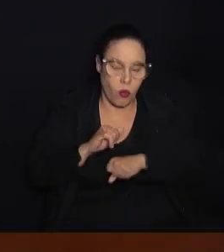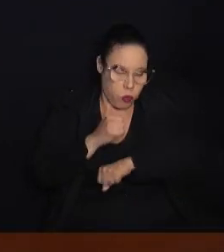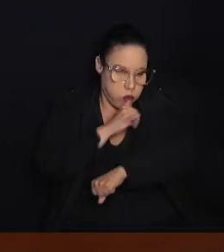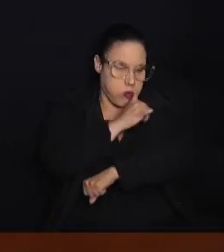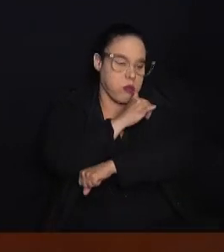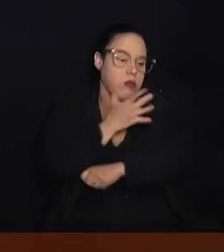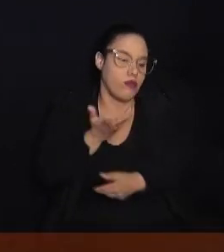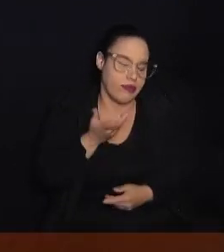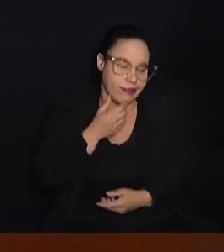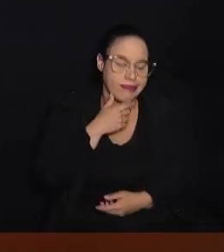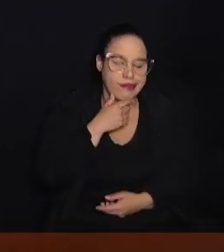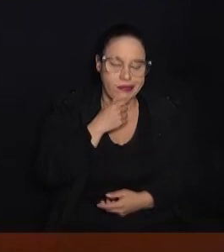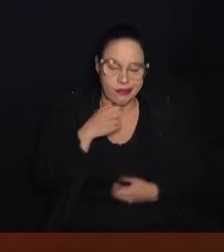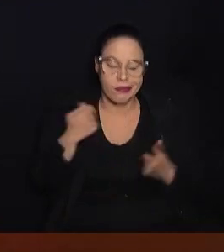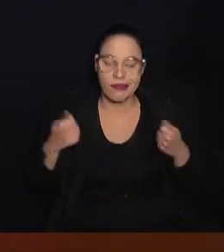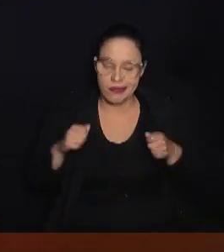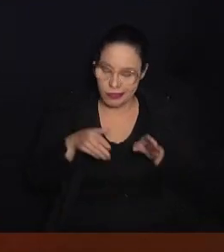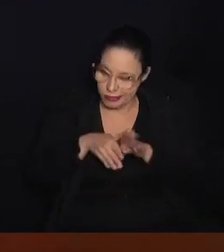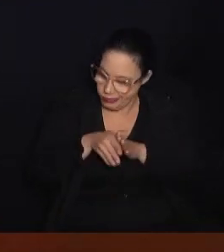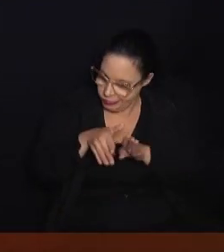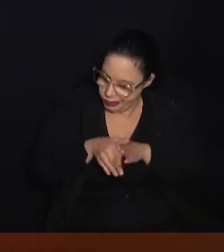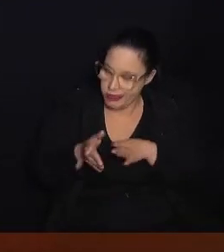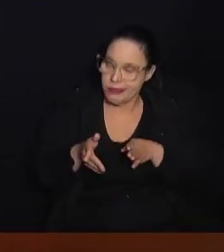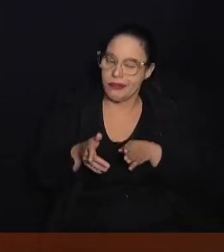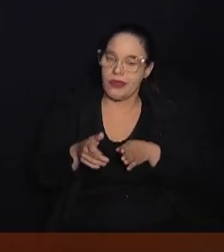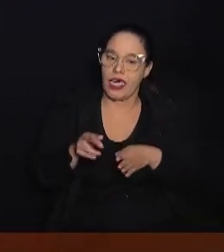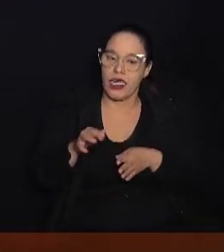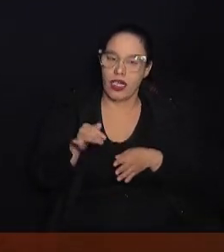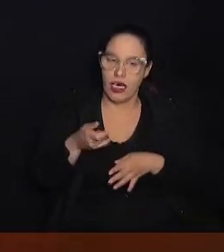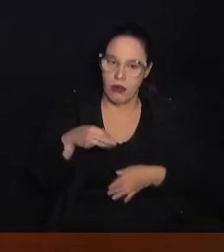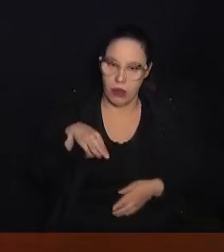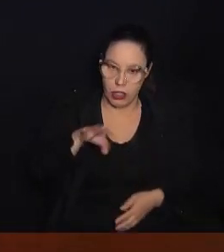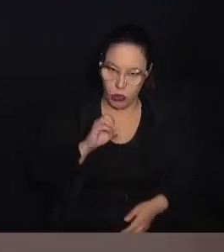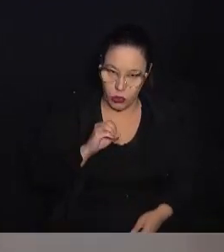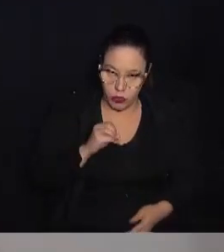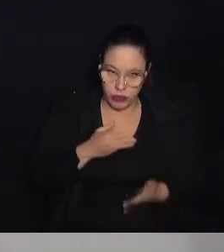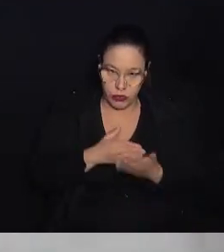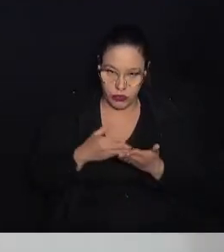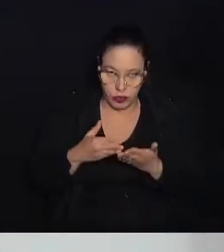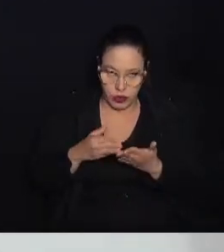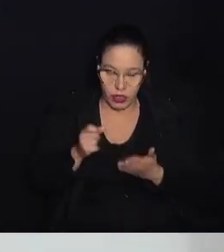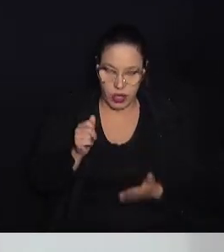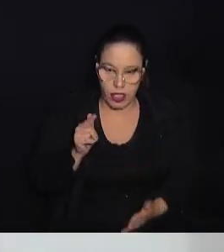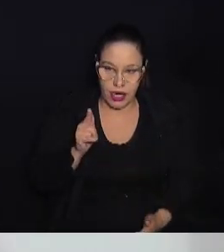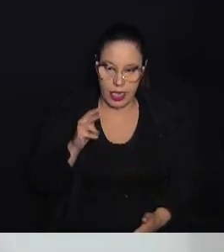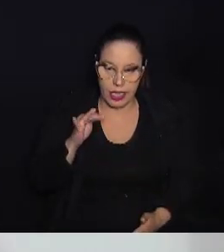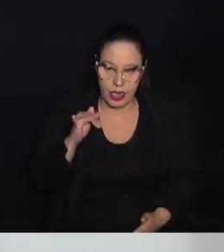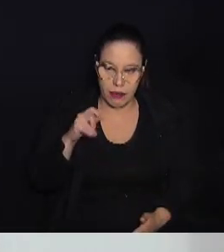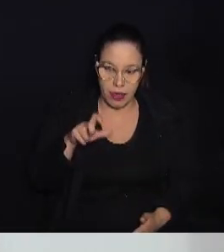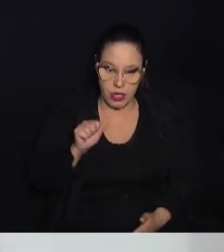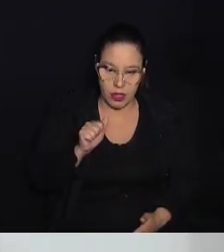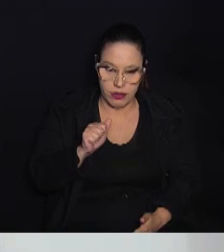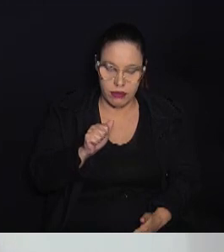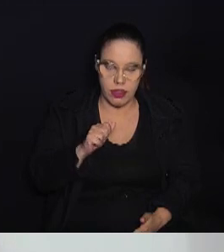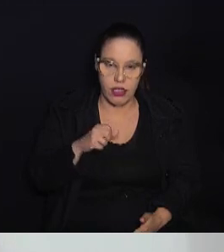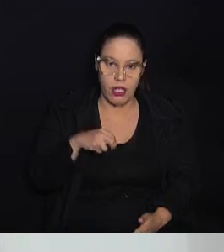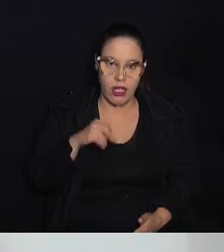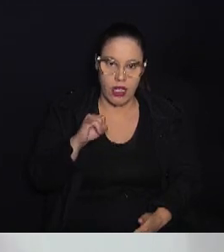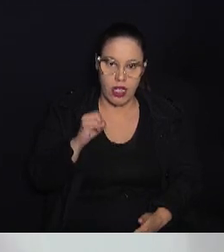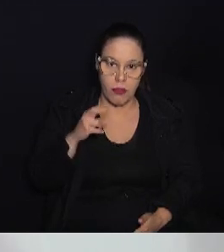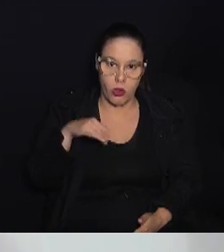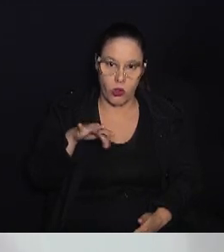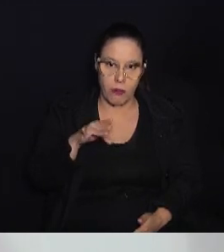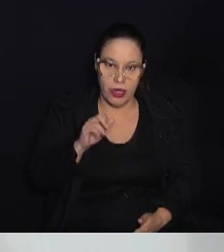excesso de peso ou obesidade, tem indicação de fazer o rastreamento também, começando com glicemia e hemoglobina